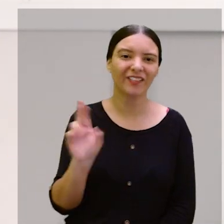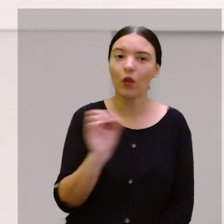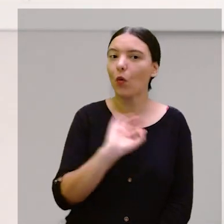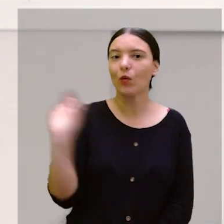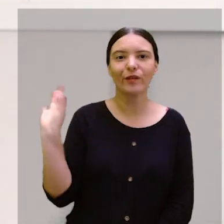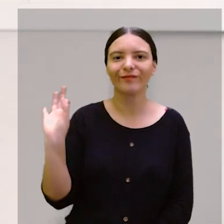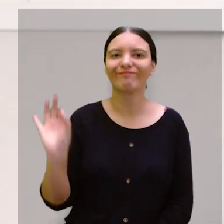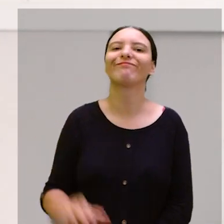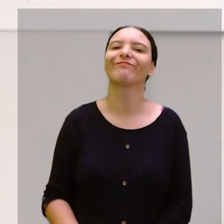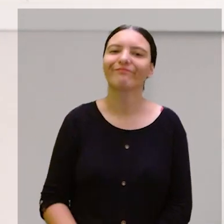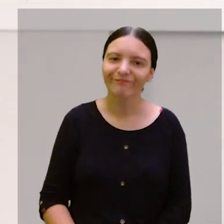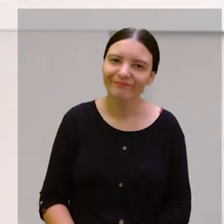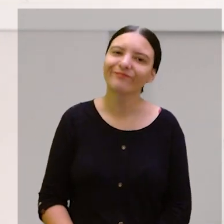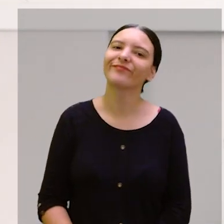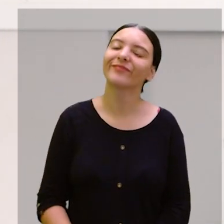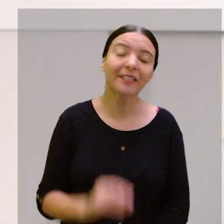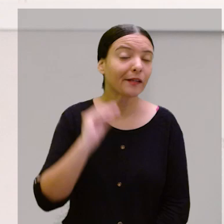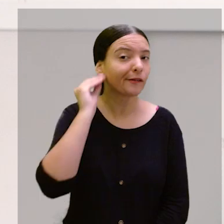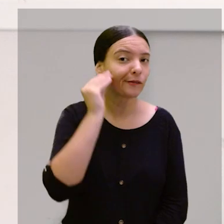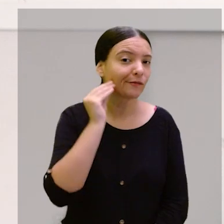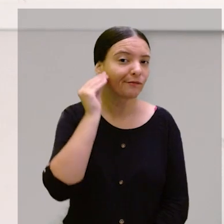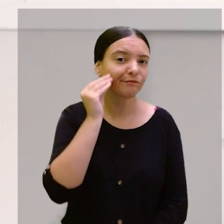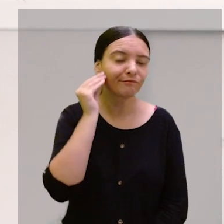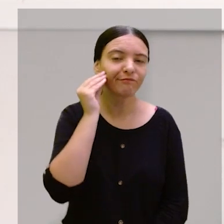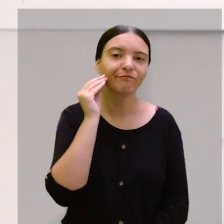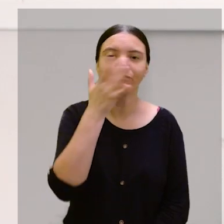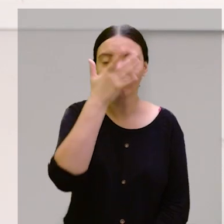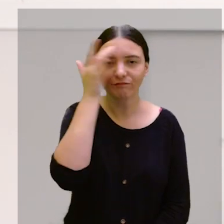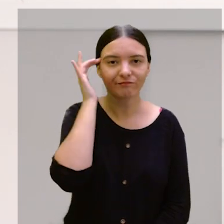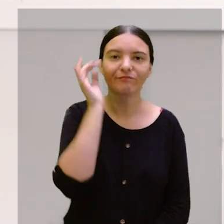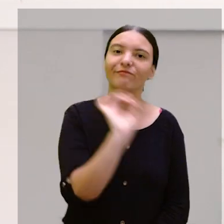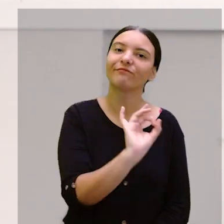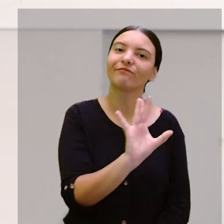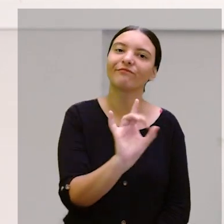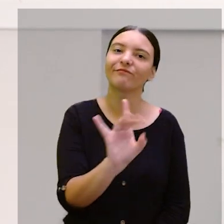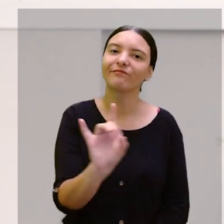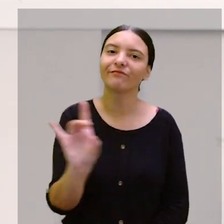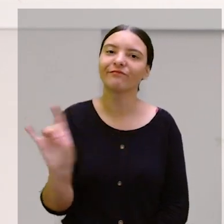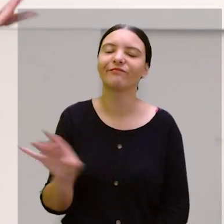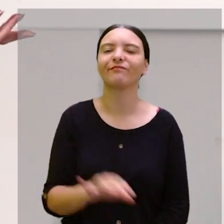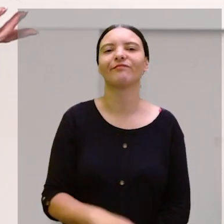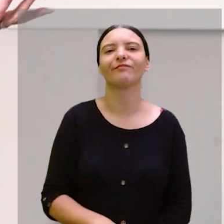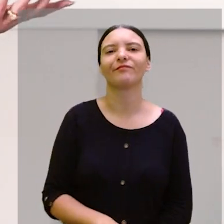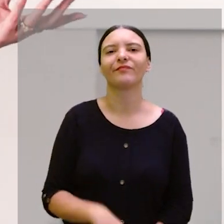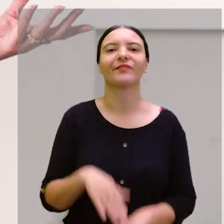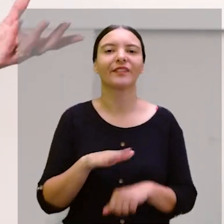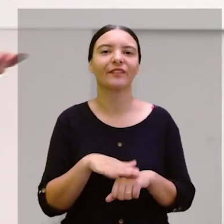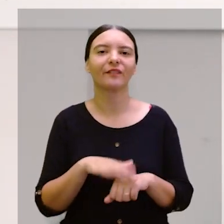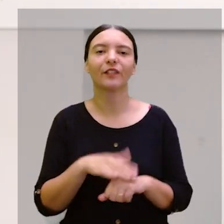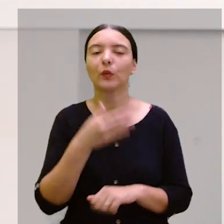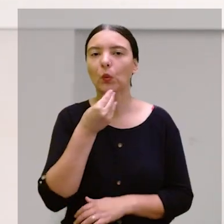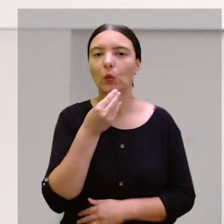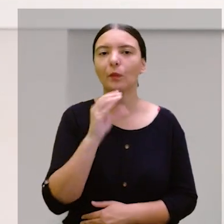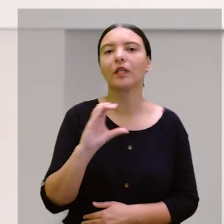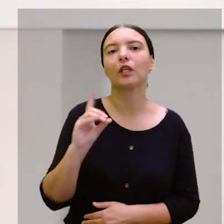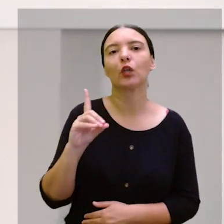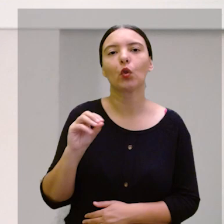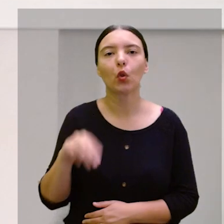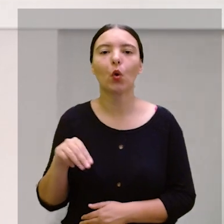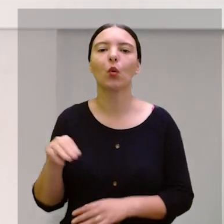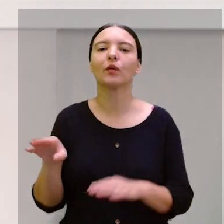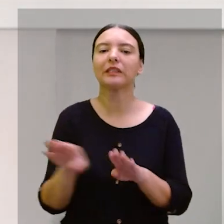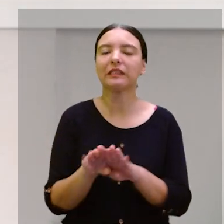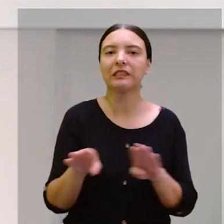isso. É a experiência de cada um, de cada leitor. Isso que faz do Dom Casmurro esse clássico